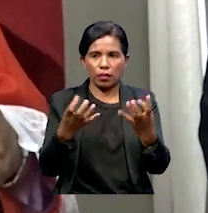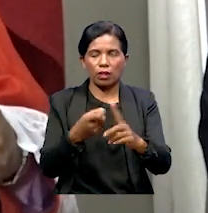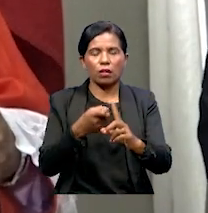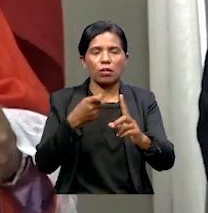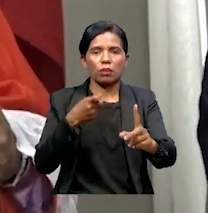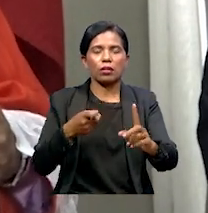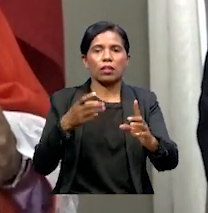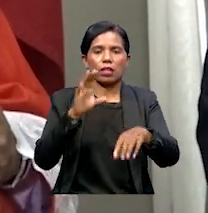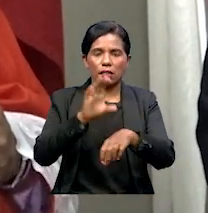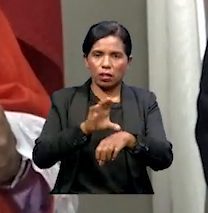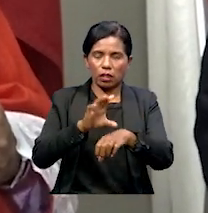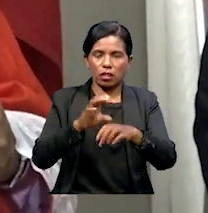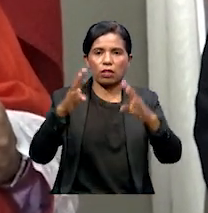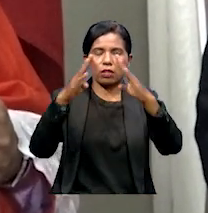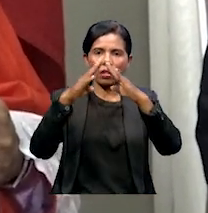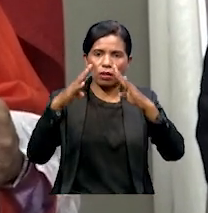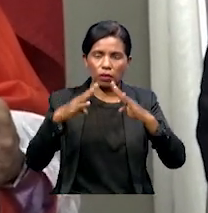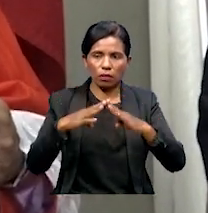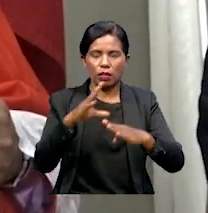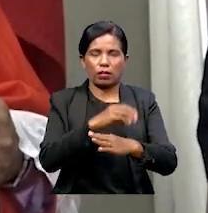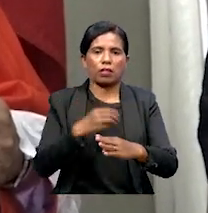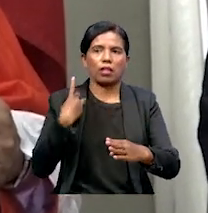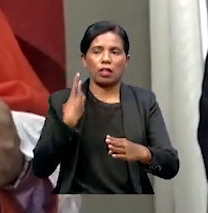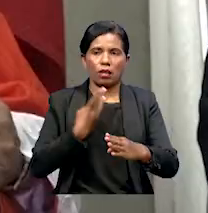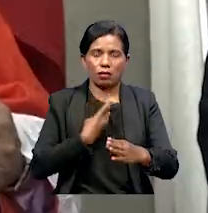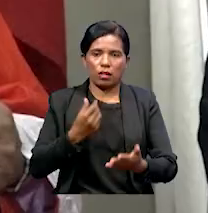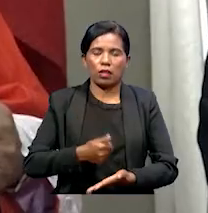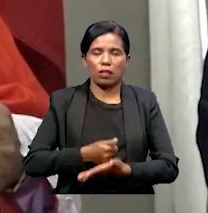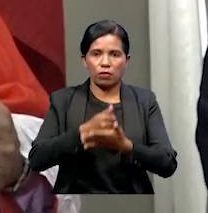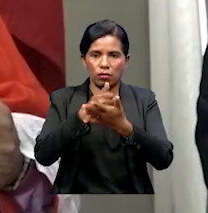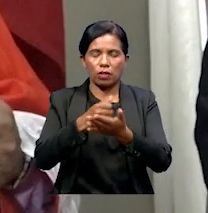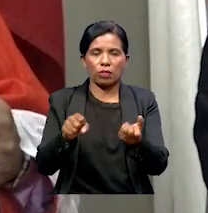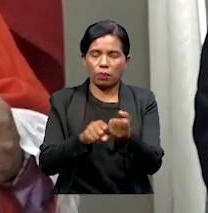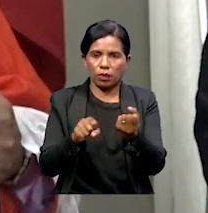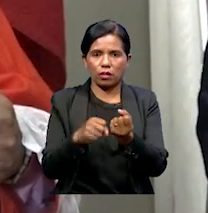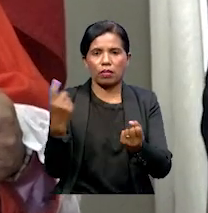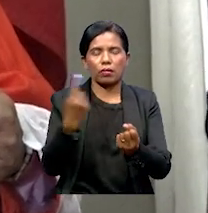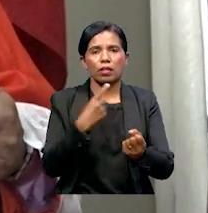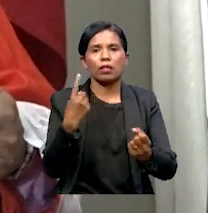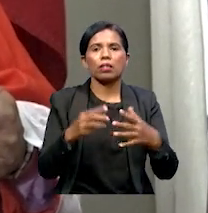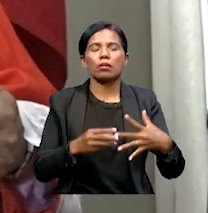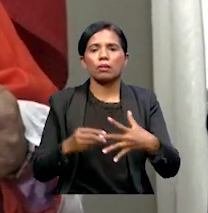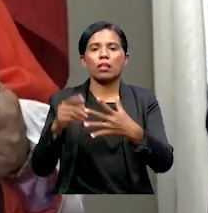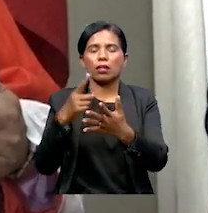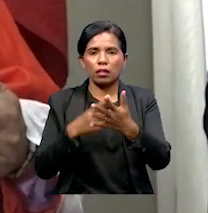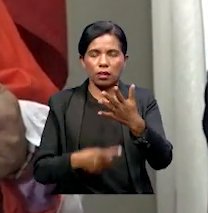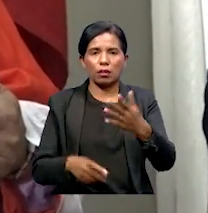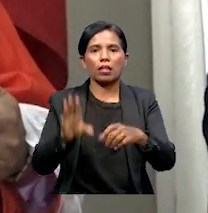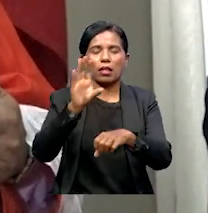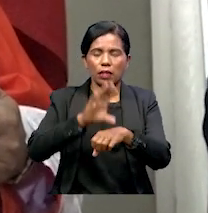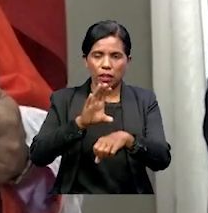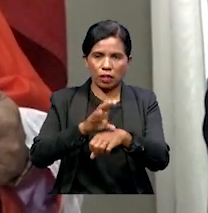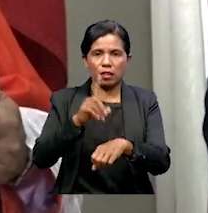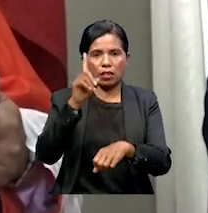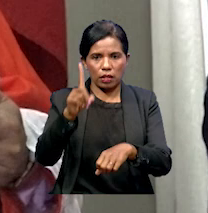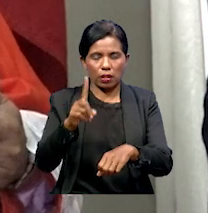Vaticano, quando a Papa precisa, me apoio, pronto na parte, a tu apoio. Liu-liu saída, foi o creminho dele. A tu